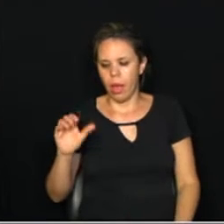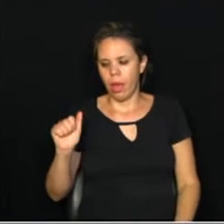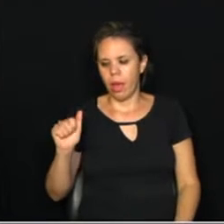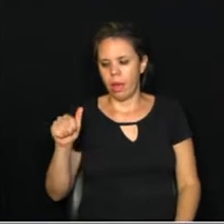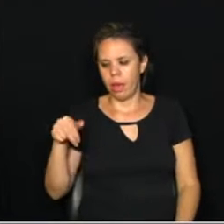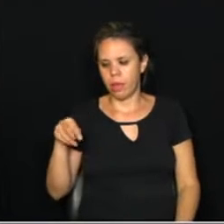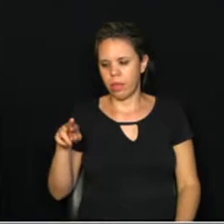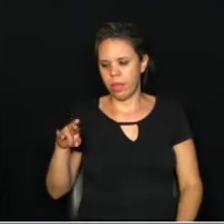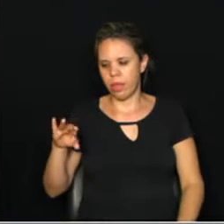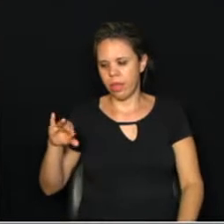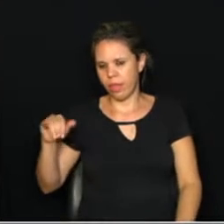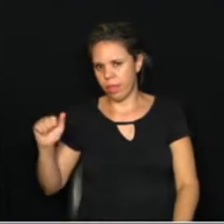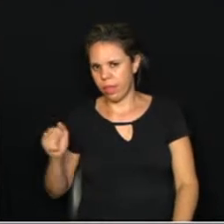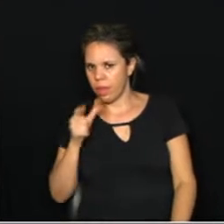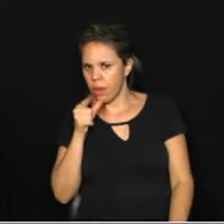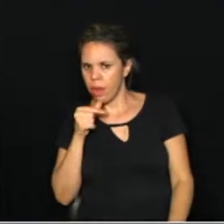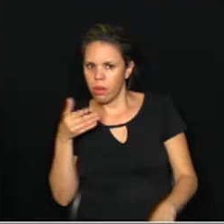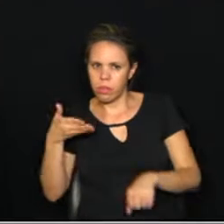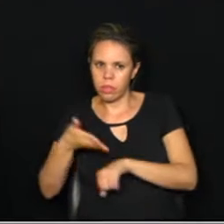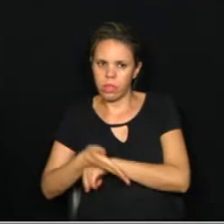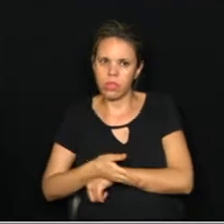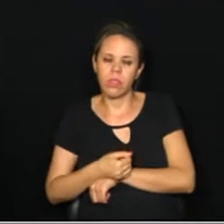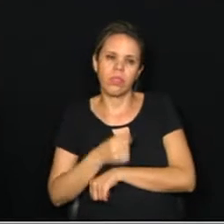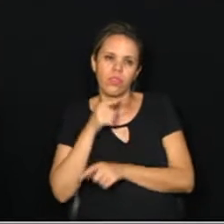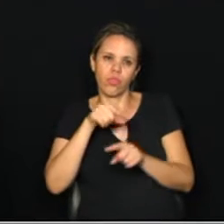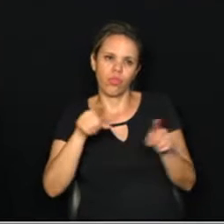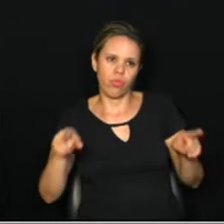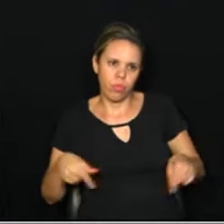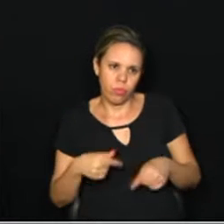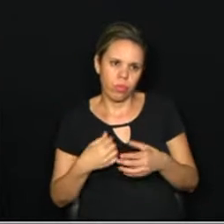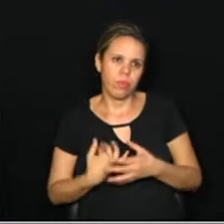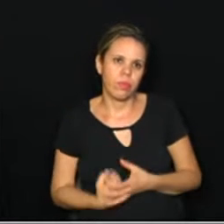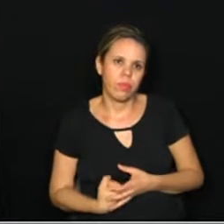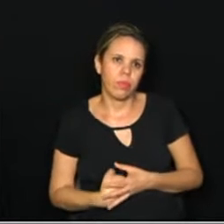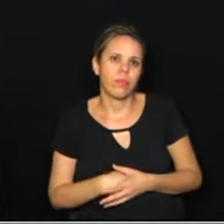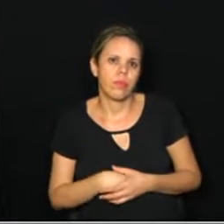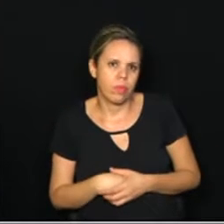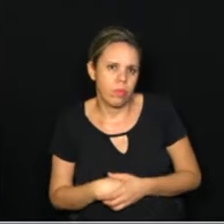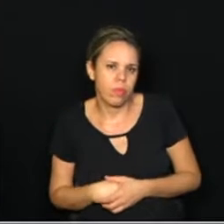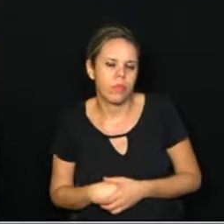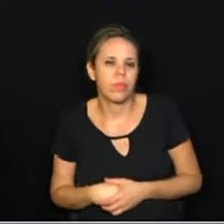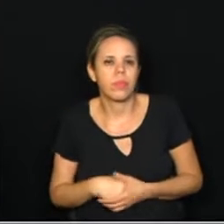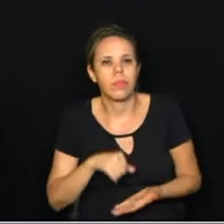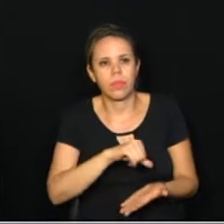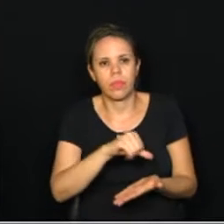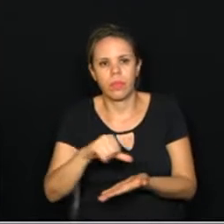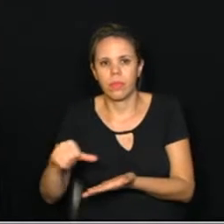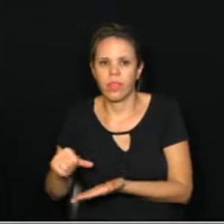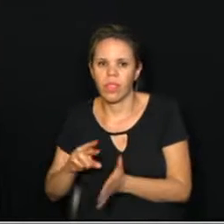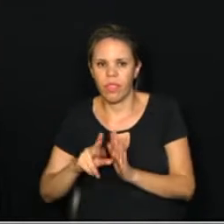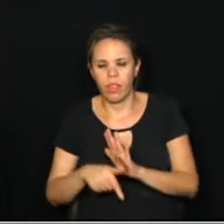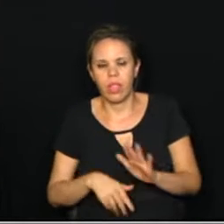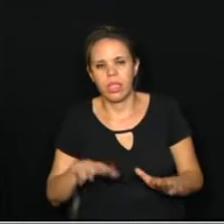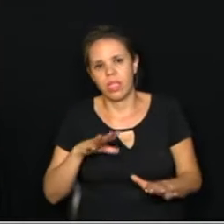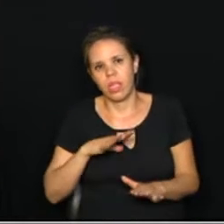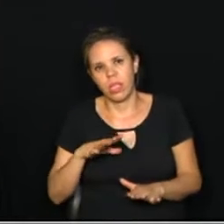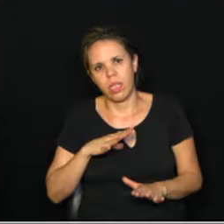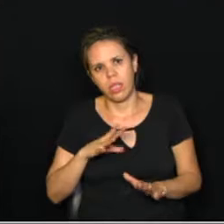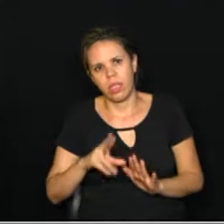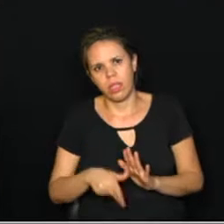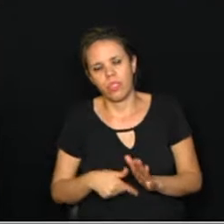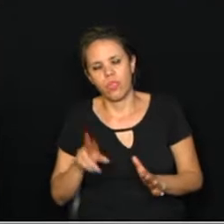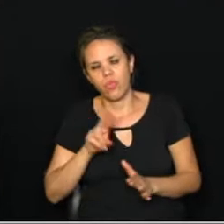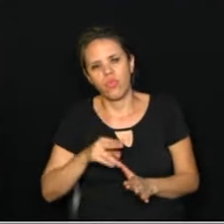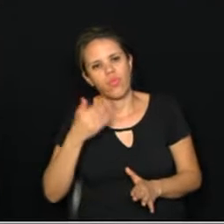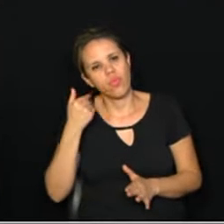as águas que entram no Cantareira, né? Então, que vem lá das nascentes, região de Extrema, de Camanducaia, o sul